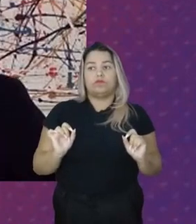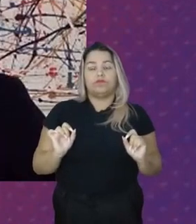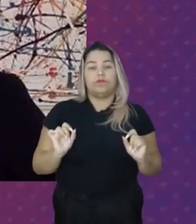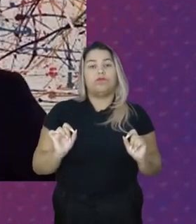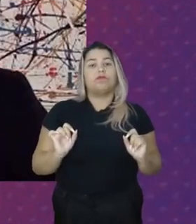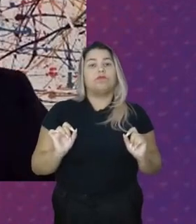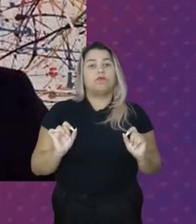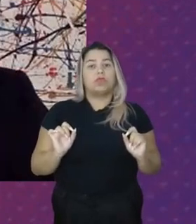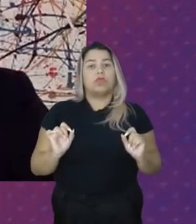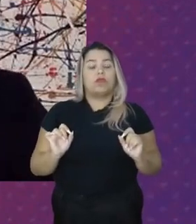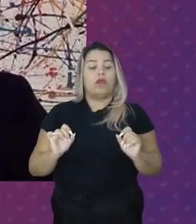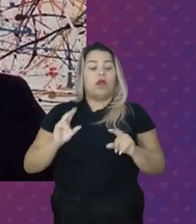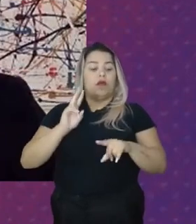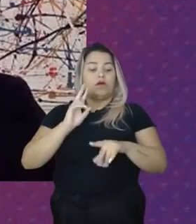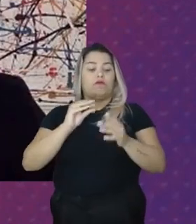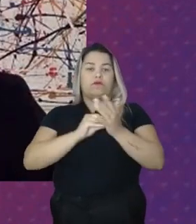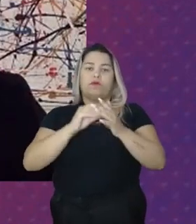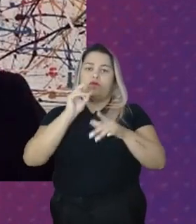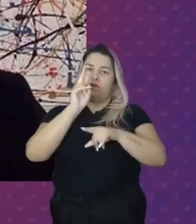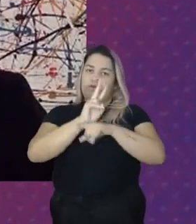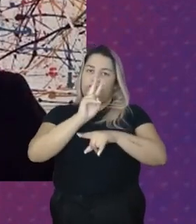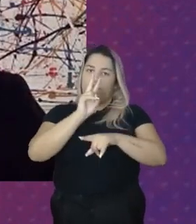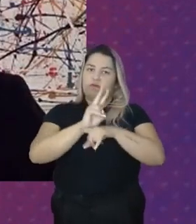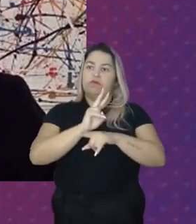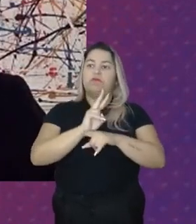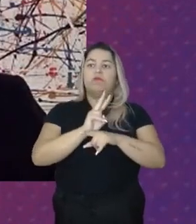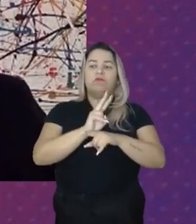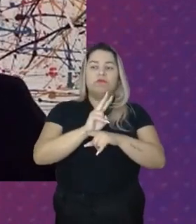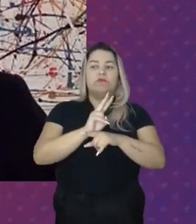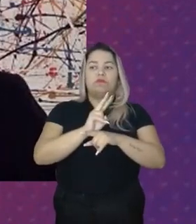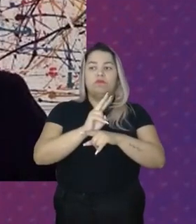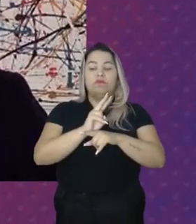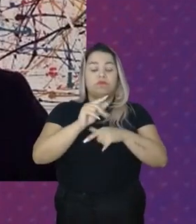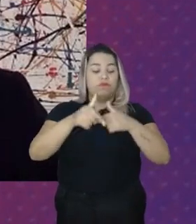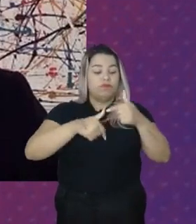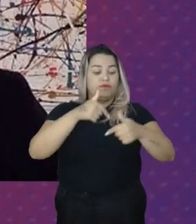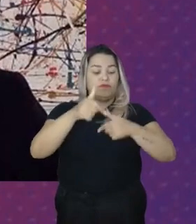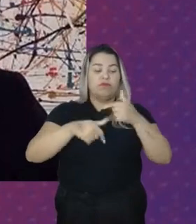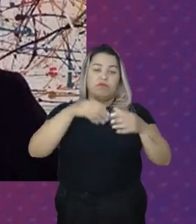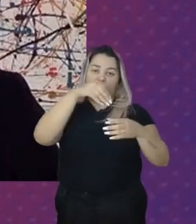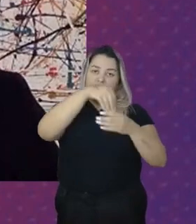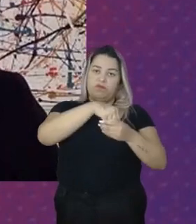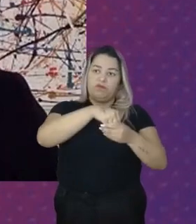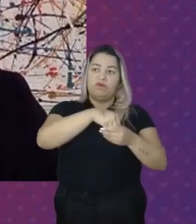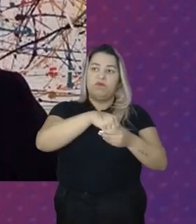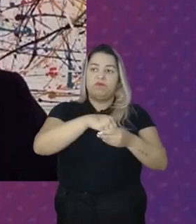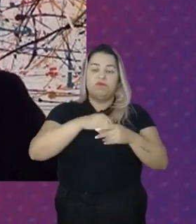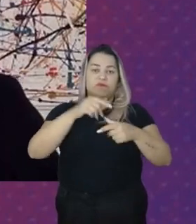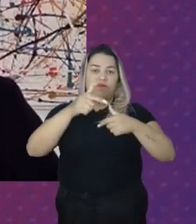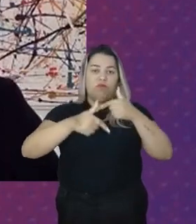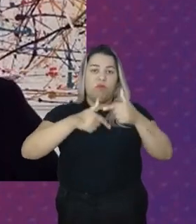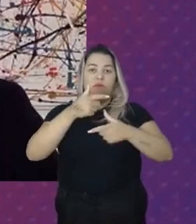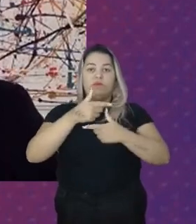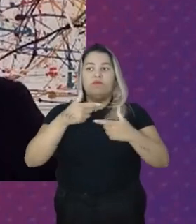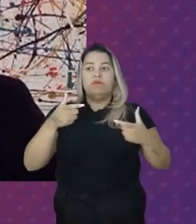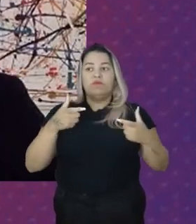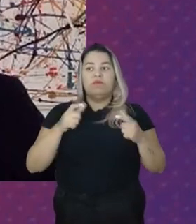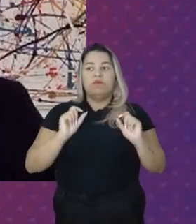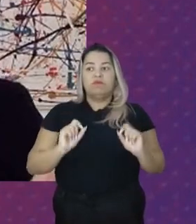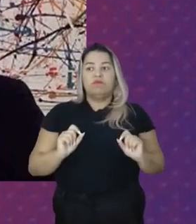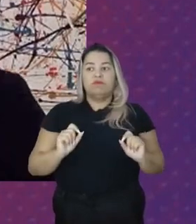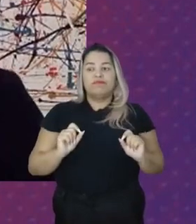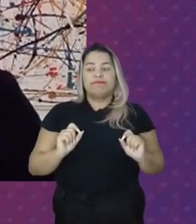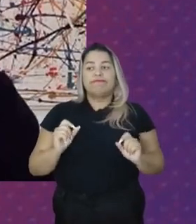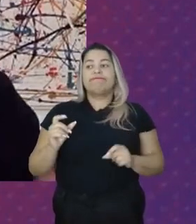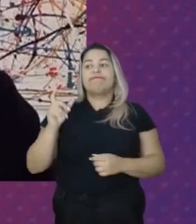a desproteção das trabalhadoras domésticas no âmbito dessas relações de trabalho. Um